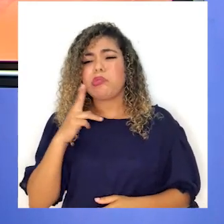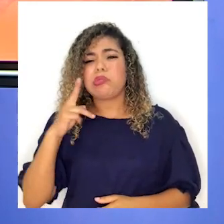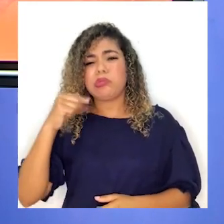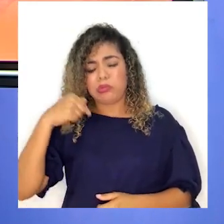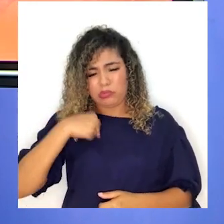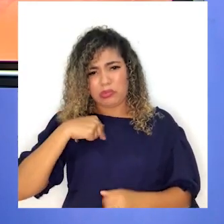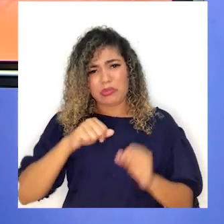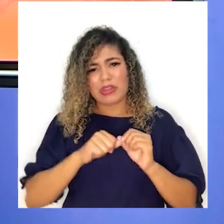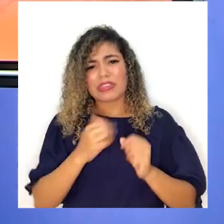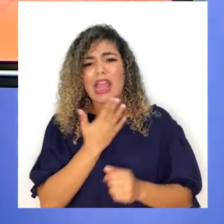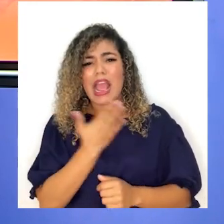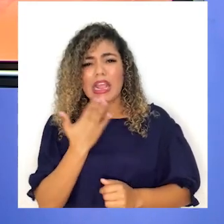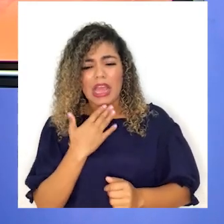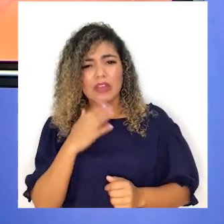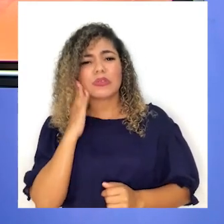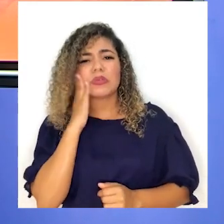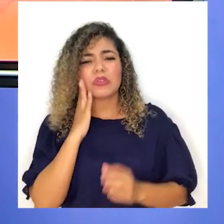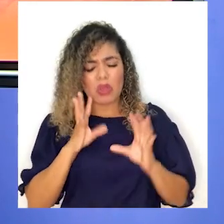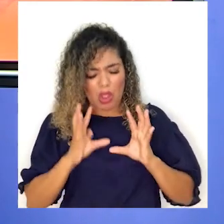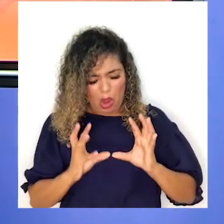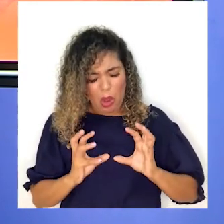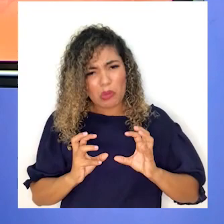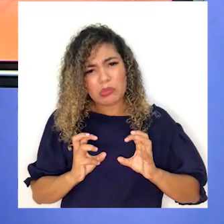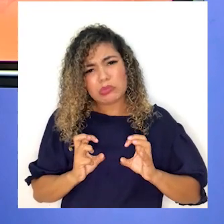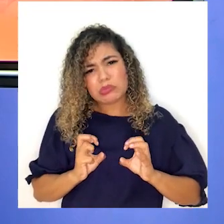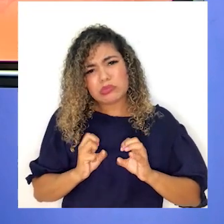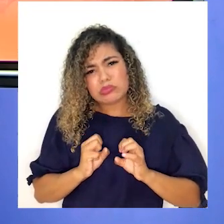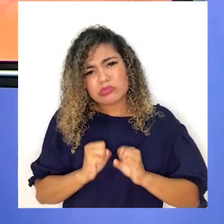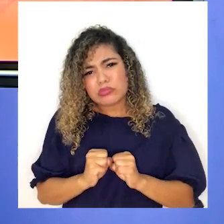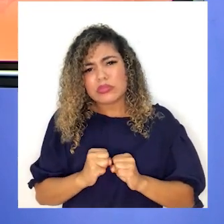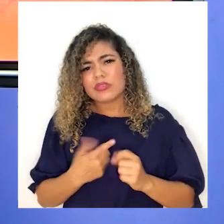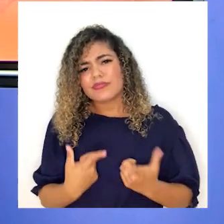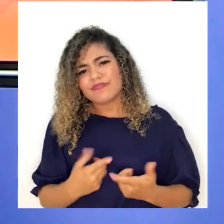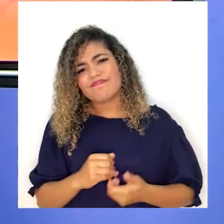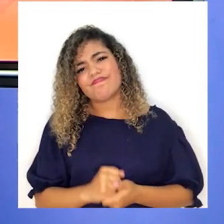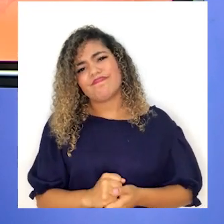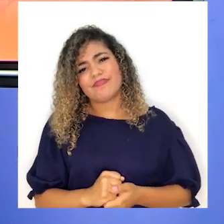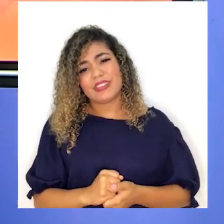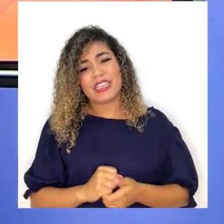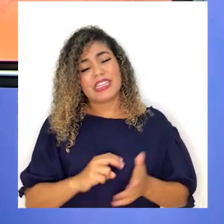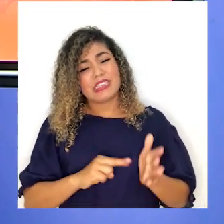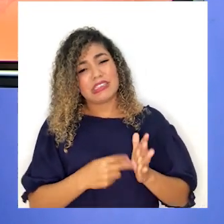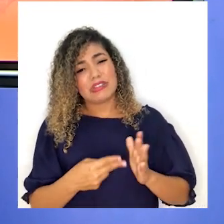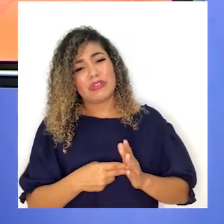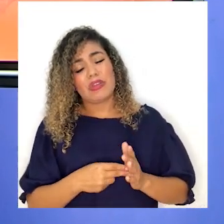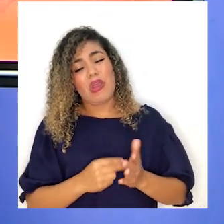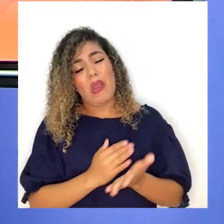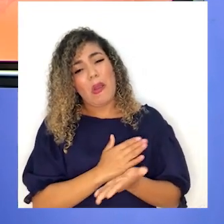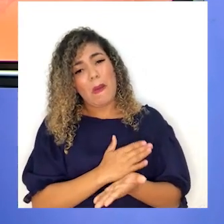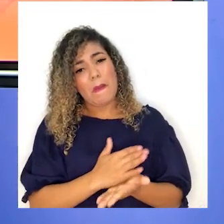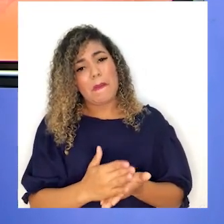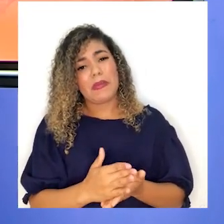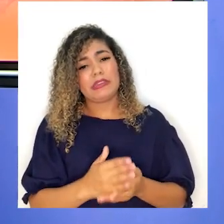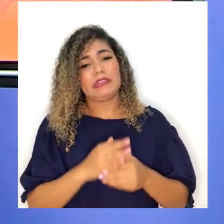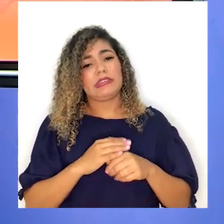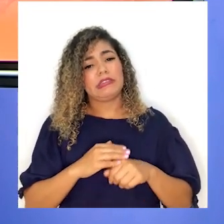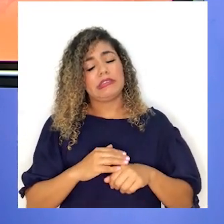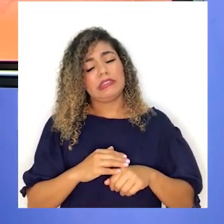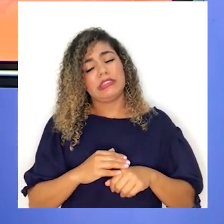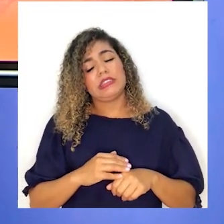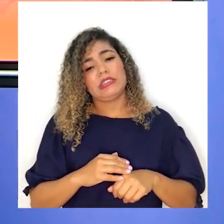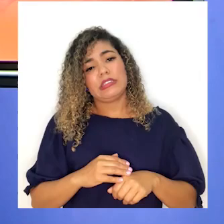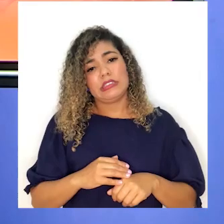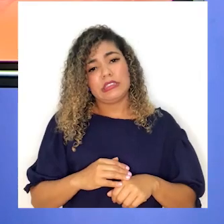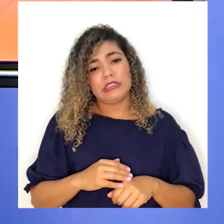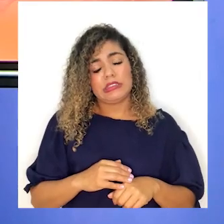dele escureça. Pode ser um sinal de ali um resquício de substâncias nocivas que